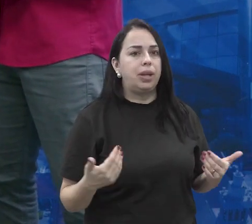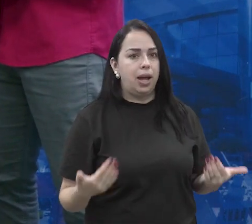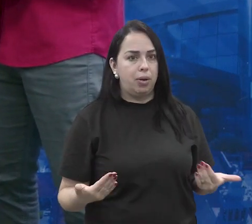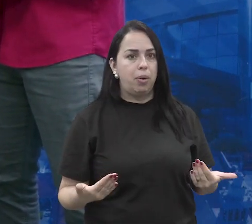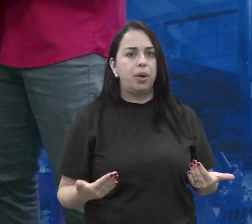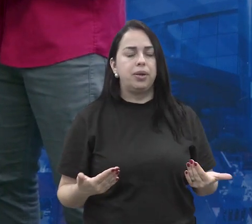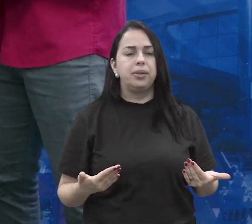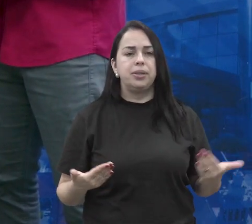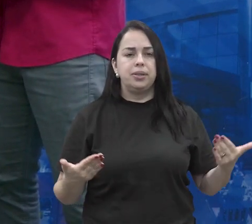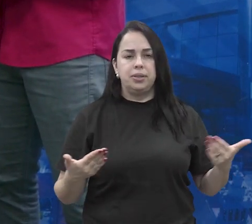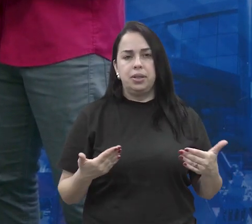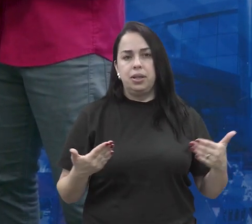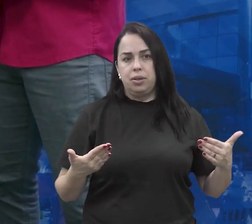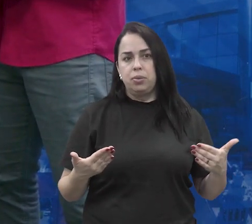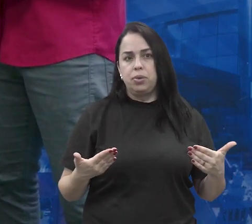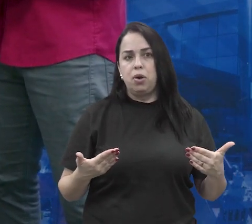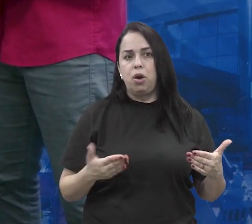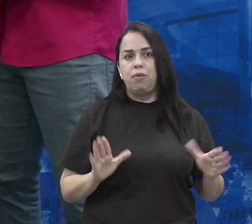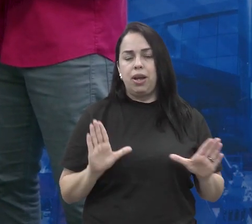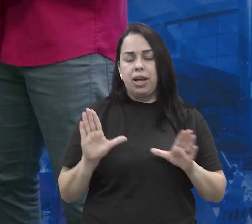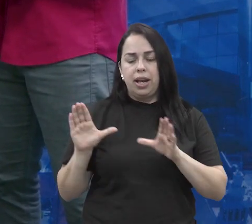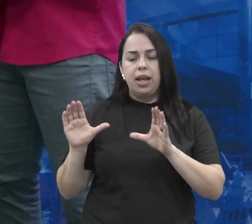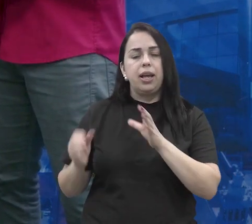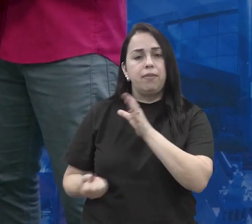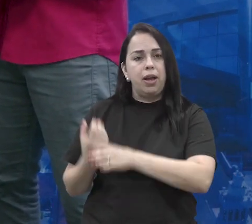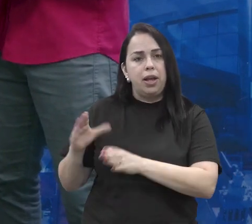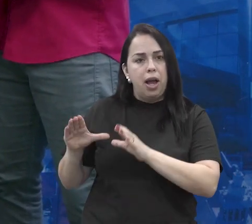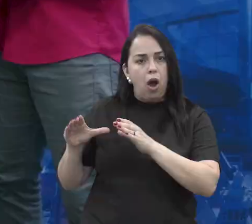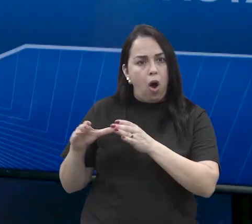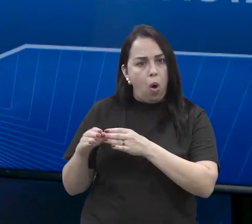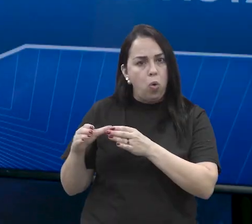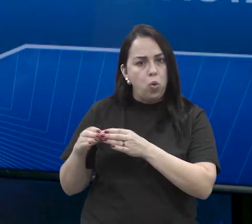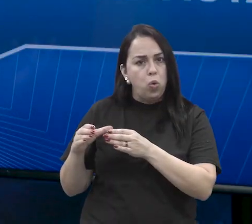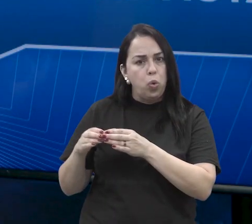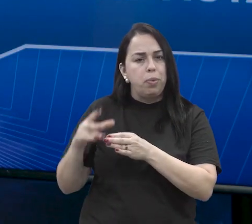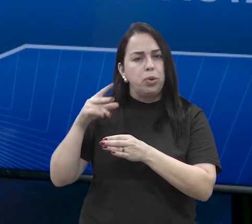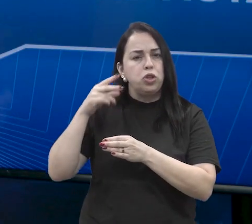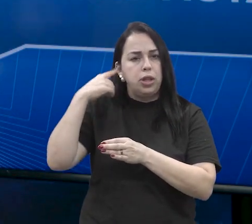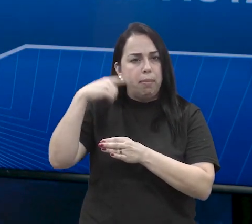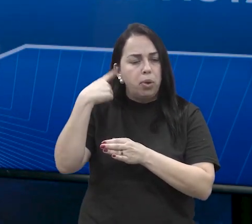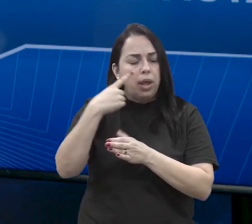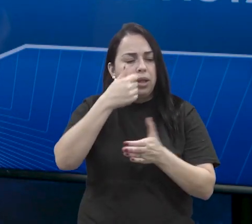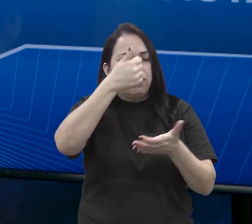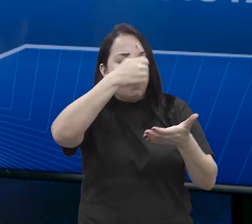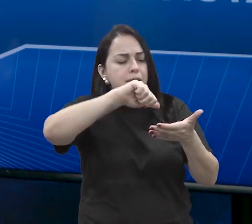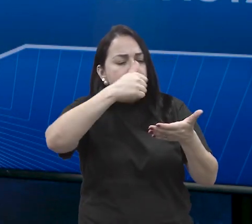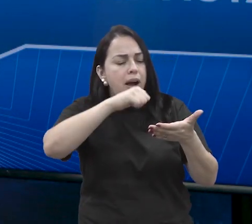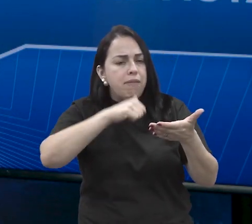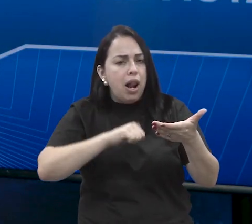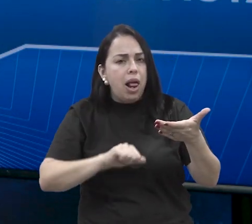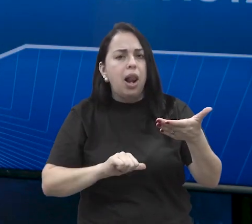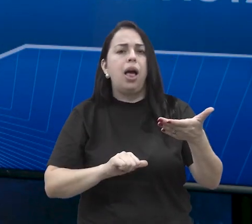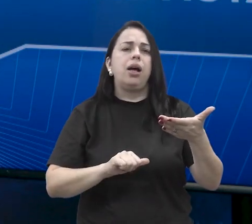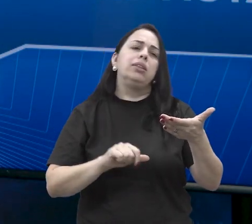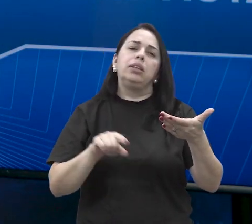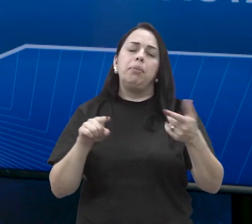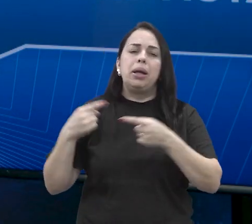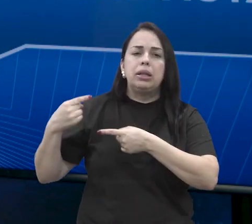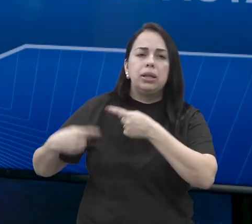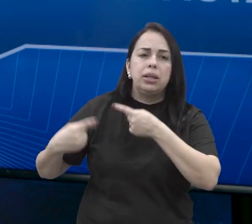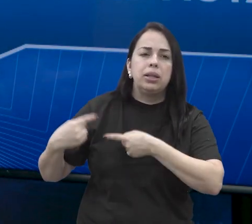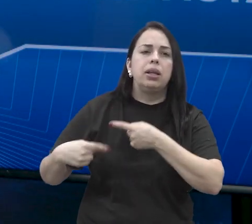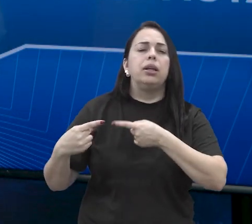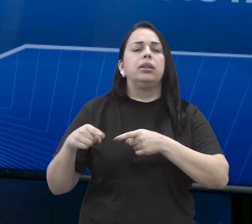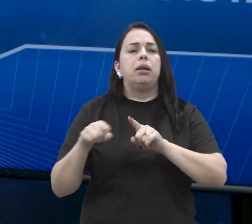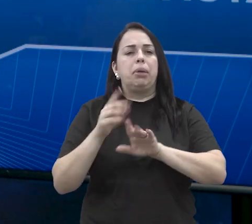Agora provavelmente deve ser montada uma comissão para fazer a análise disso daí, e aí vai ter todo um debate interno, e aí tem todo